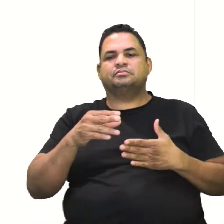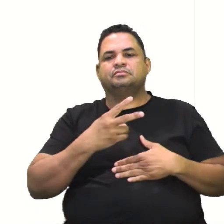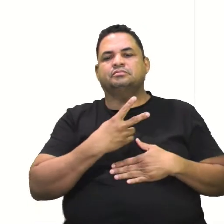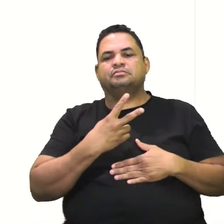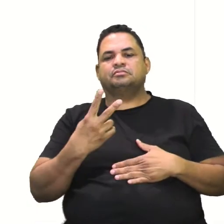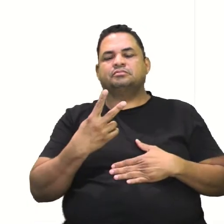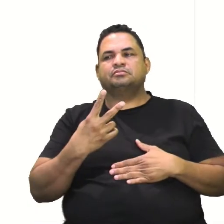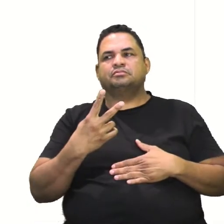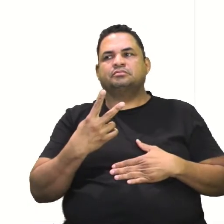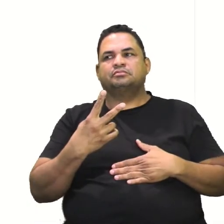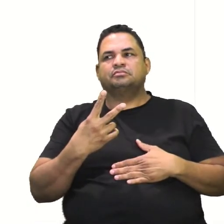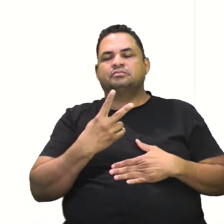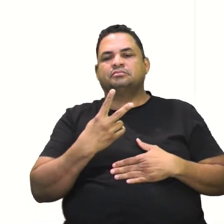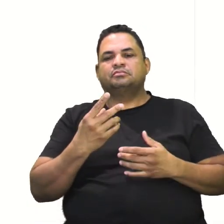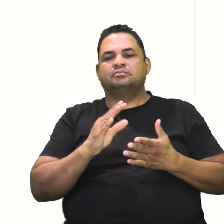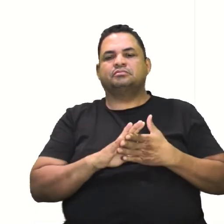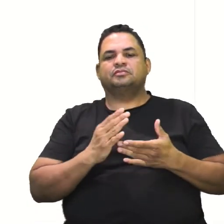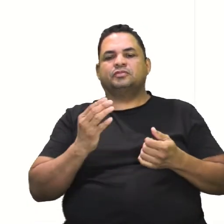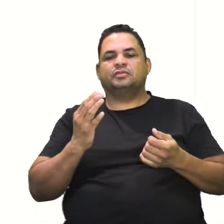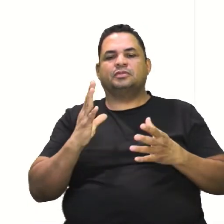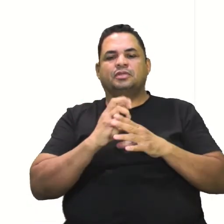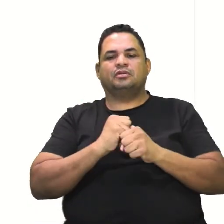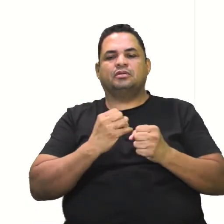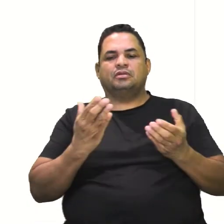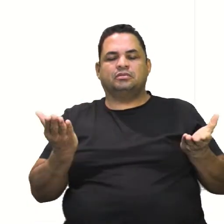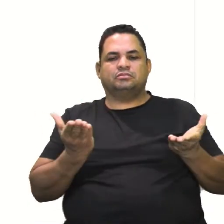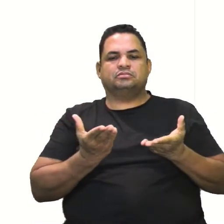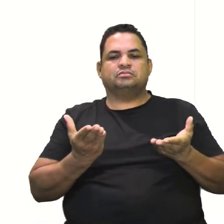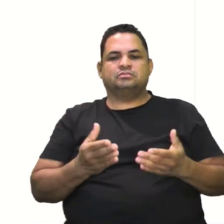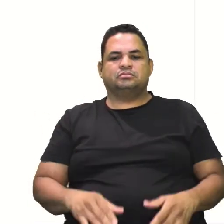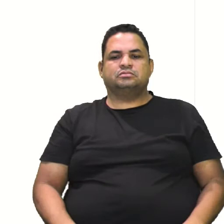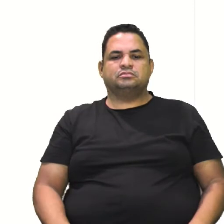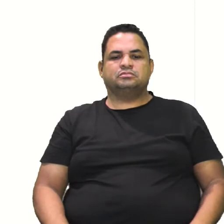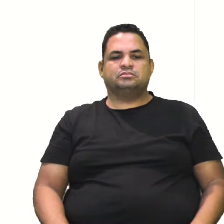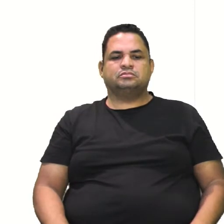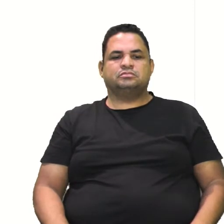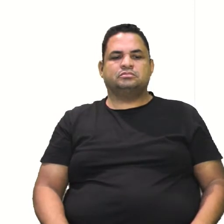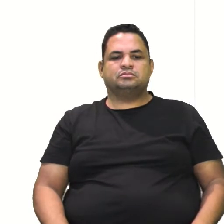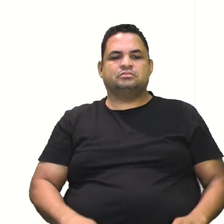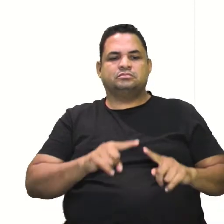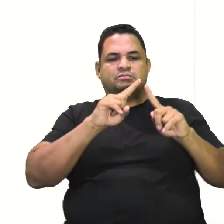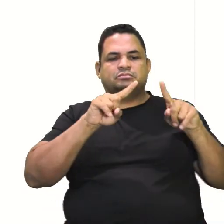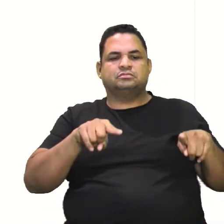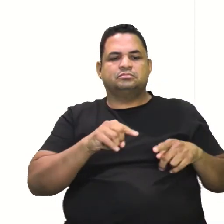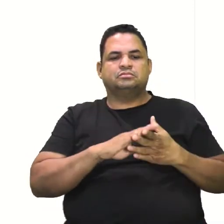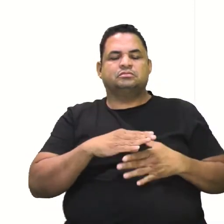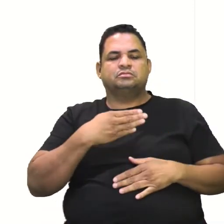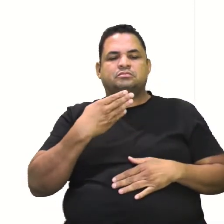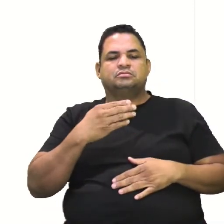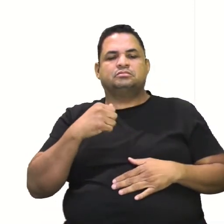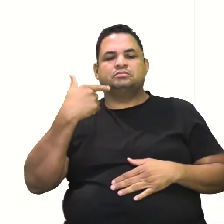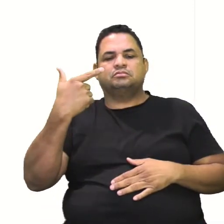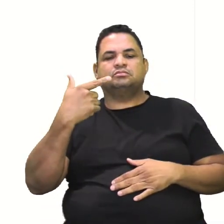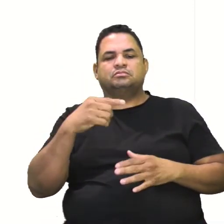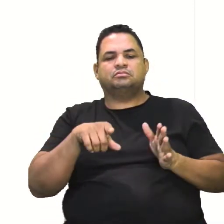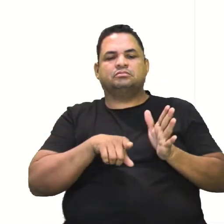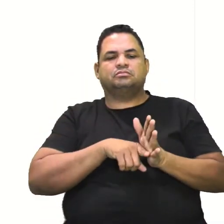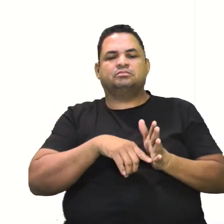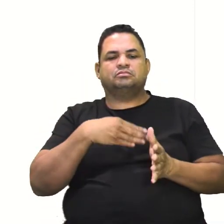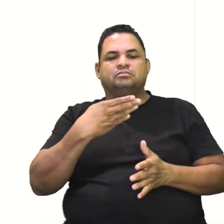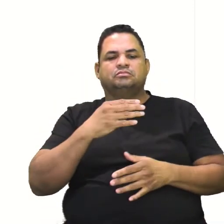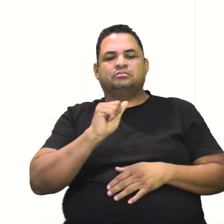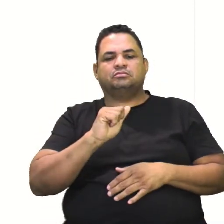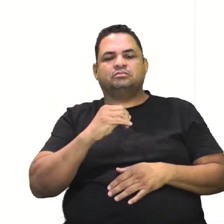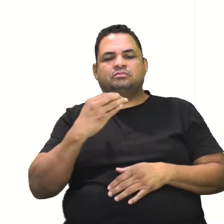2. Nessas 2 eu vou resolver agora, com o delta. Então vamos lá. O delta é B ao quadrado